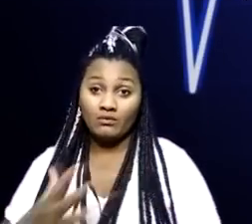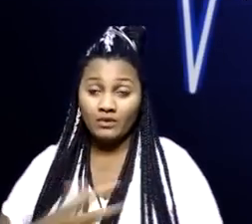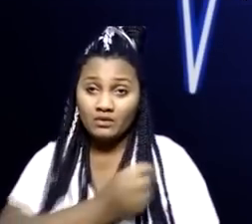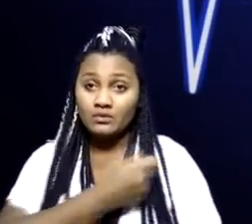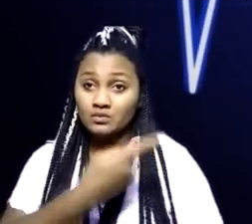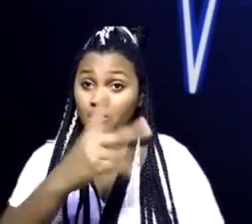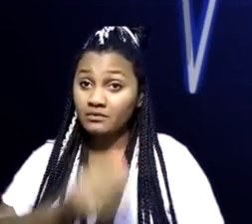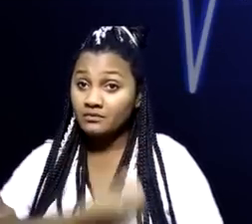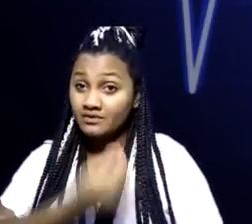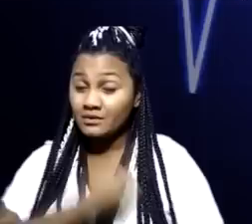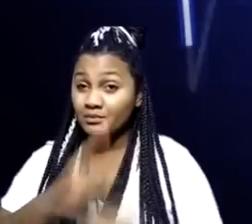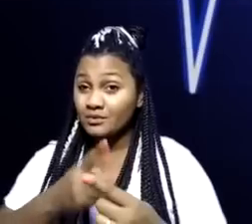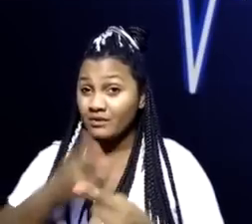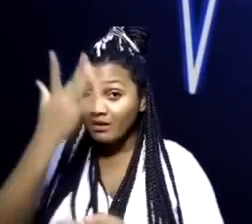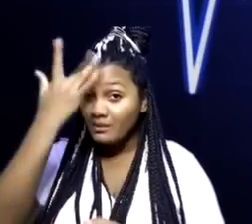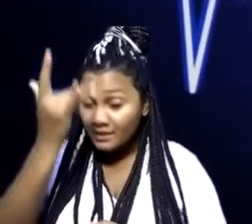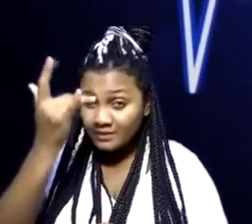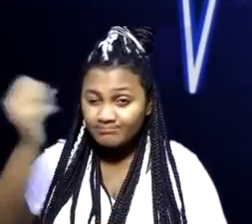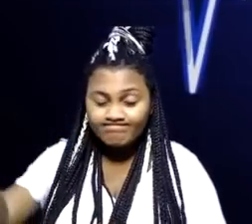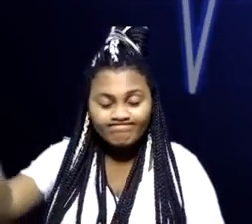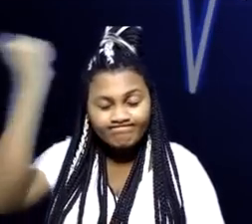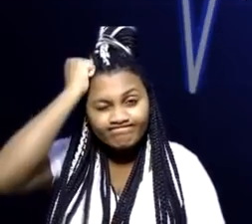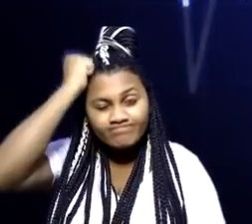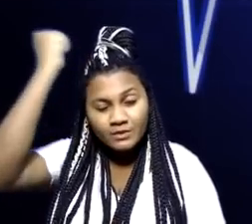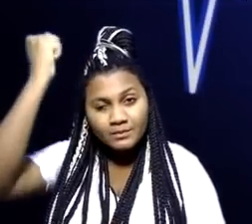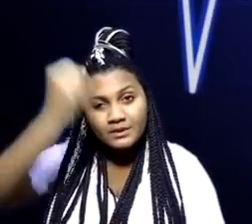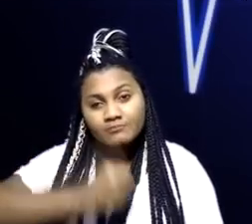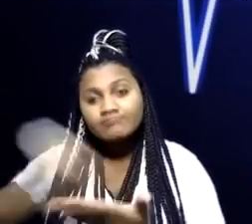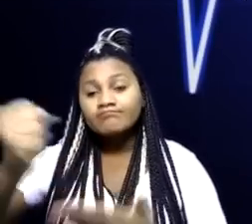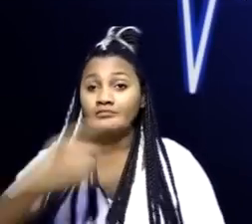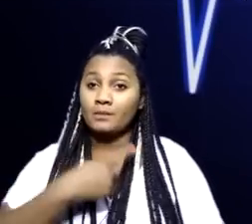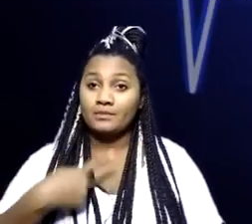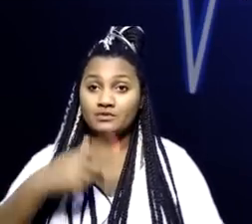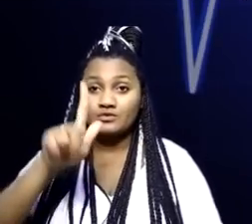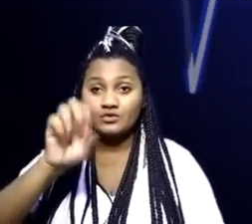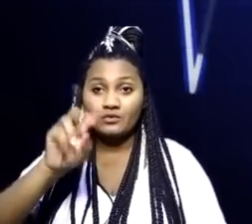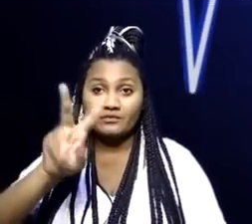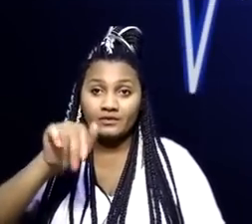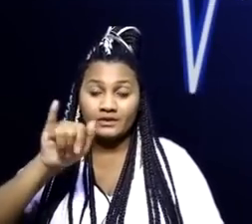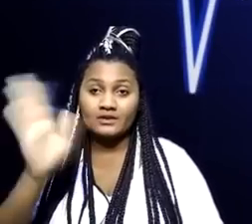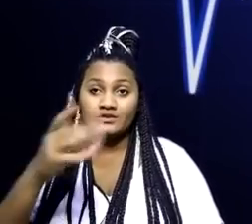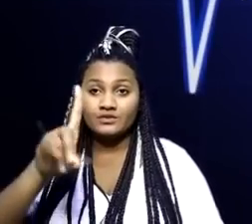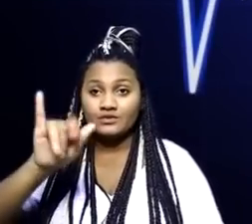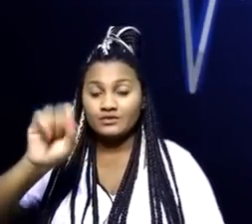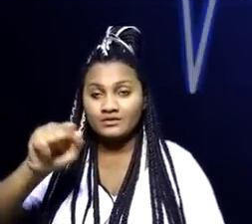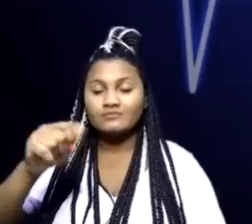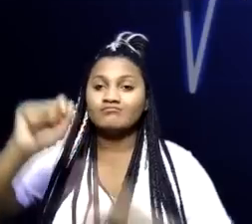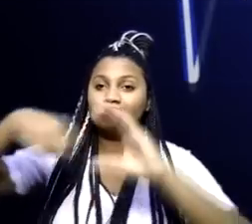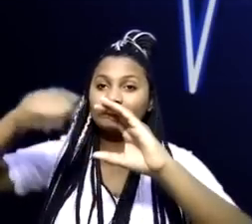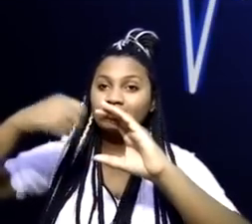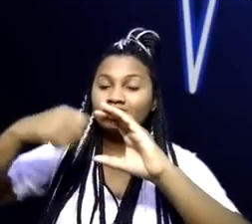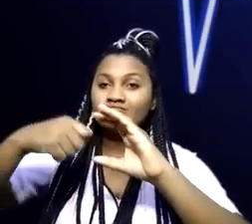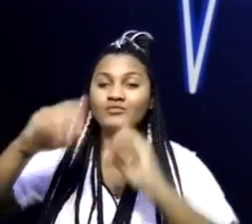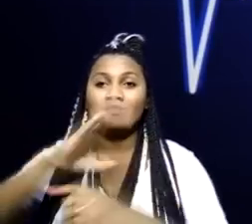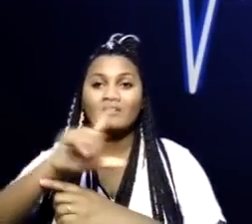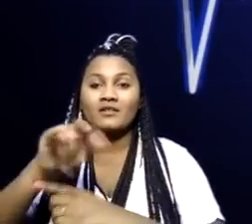quanto antes, pois amanhã poderá ser tarde demais. Eu sou o pastor Giovanni Dias e esse foi mais um vídeo do